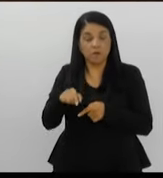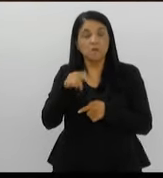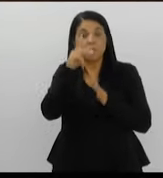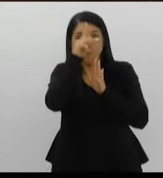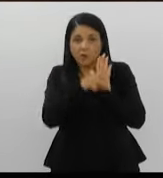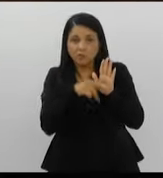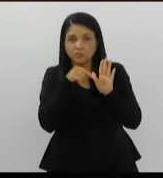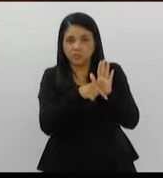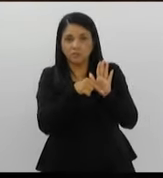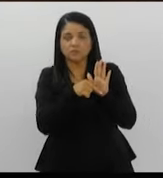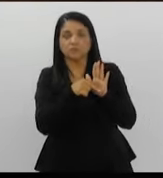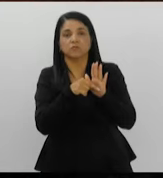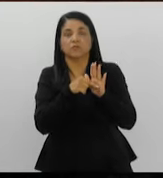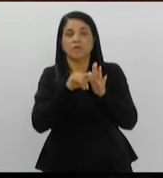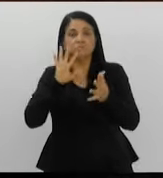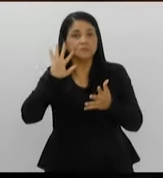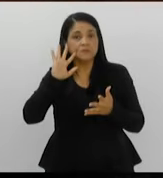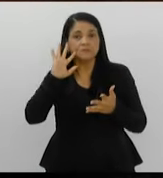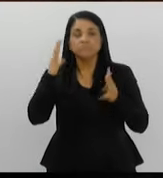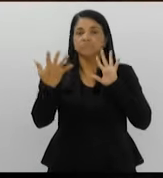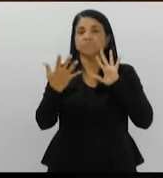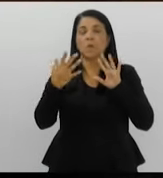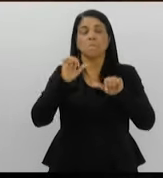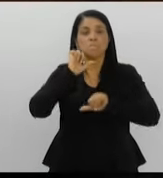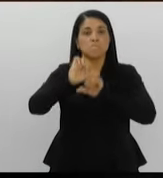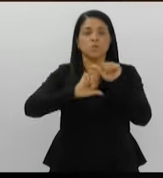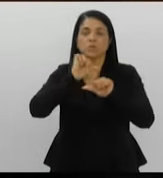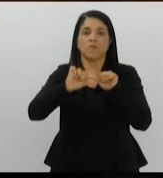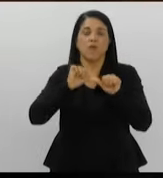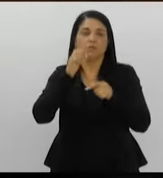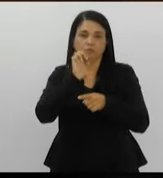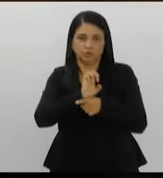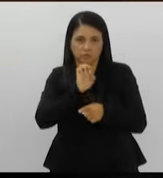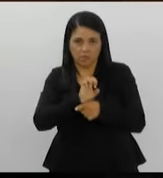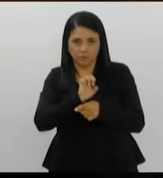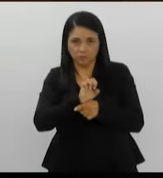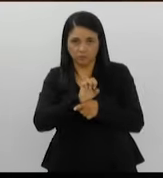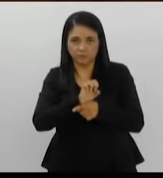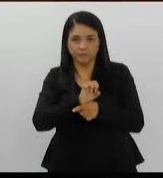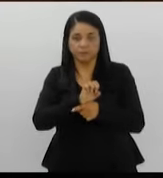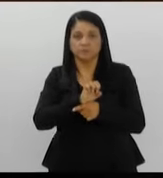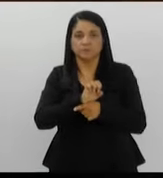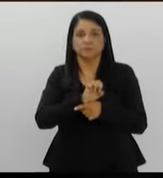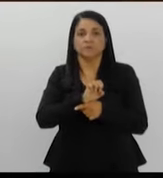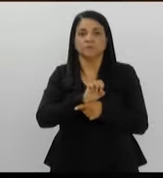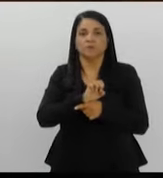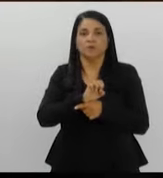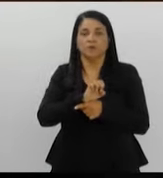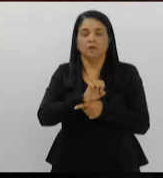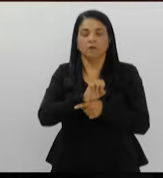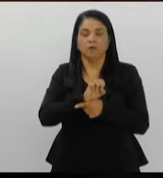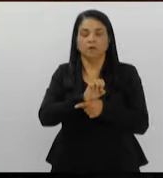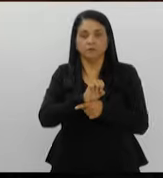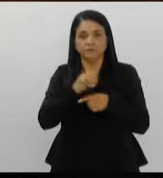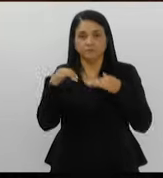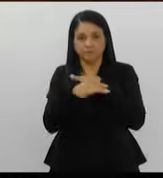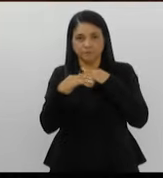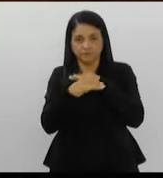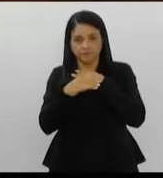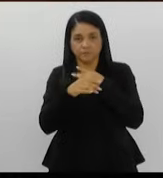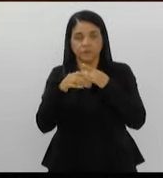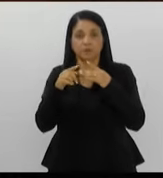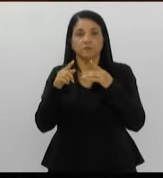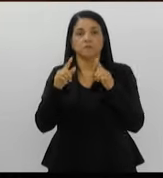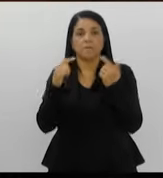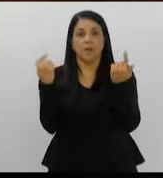projeto que vai revolucionar o nosso estado, que vai também, a cidade de Macaé, minha